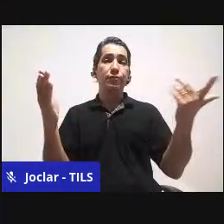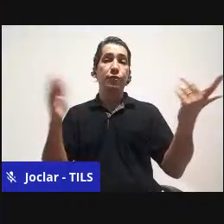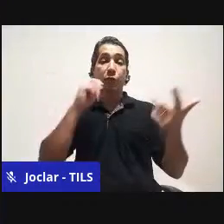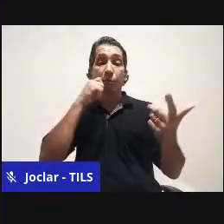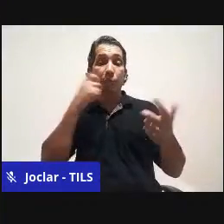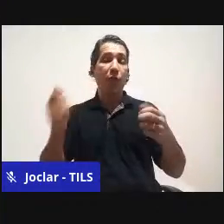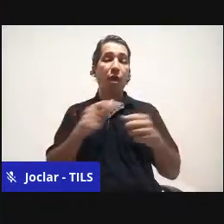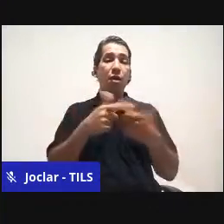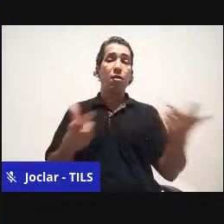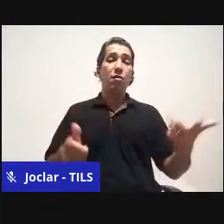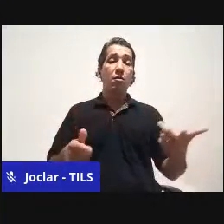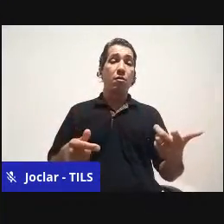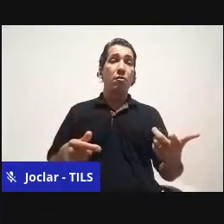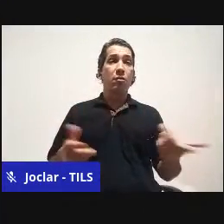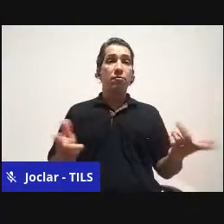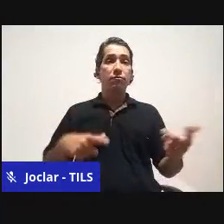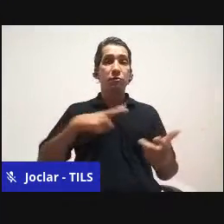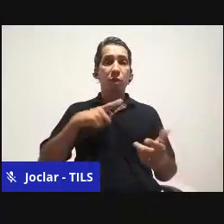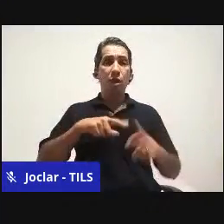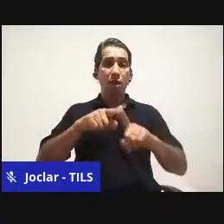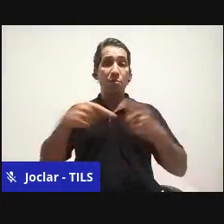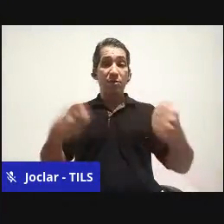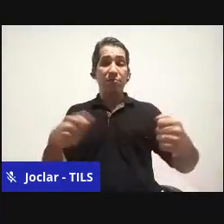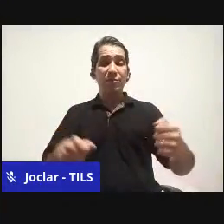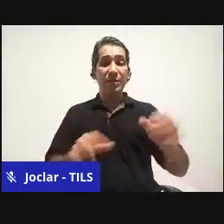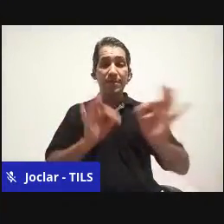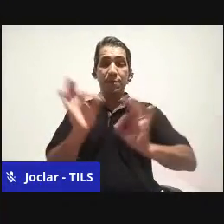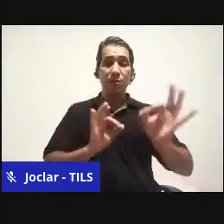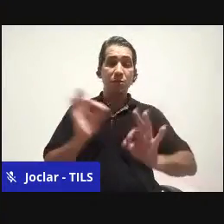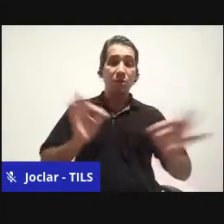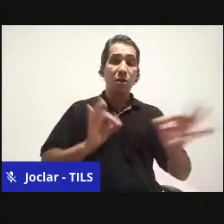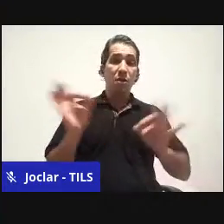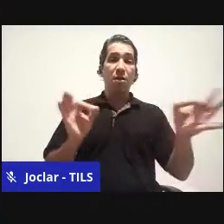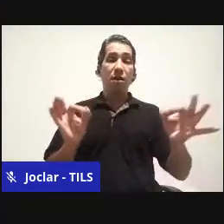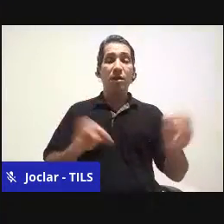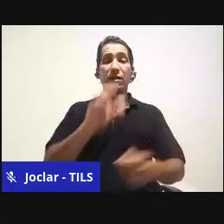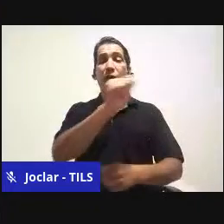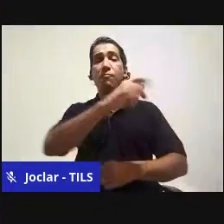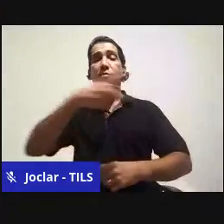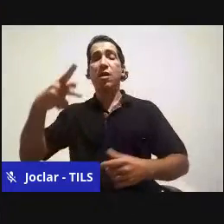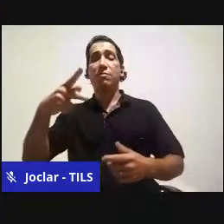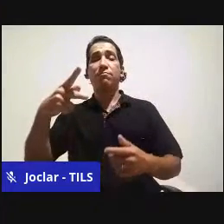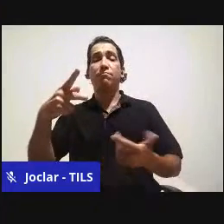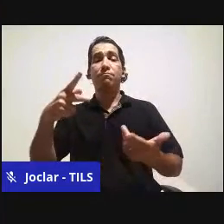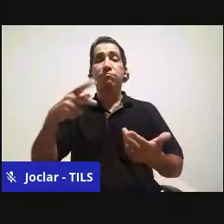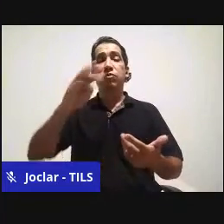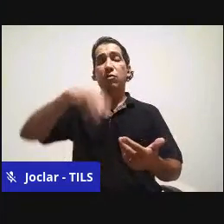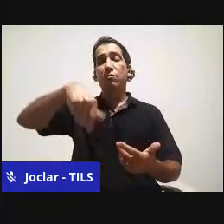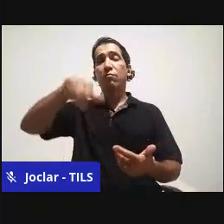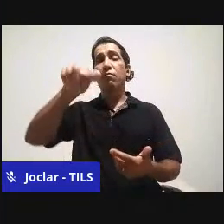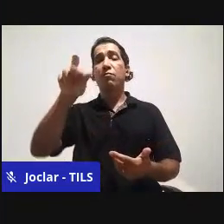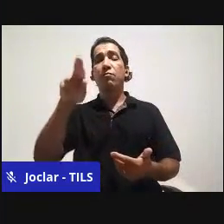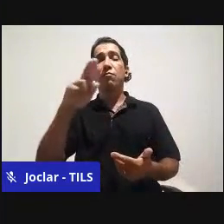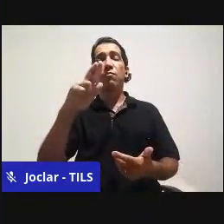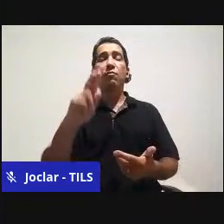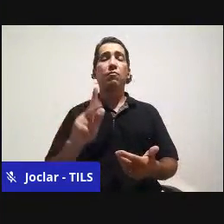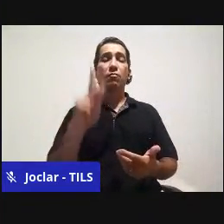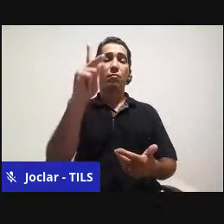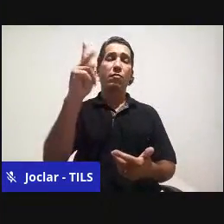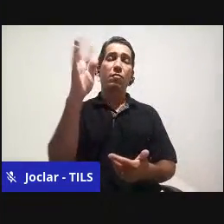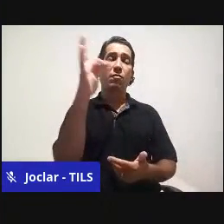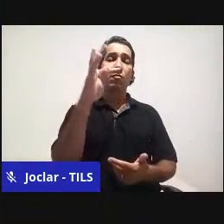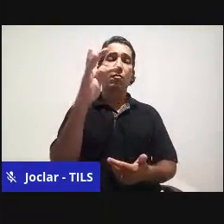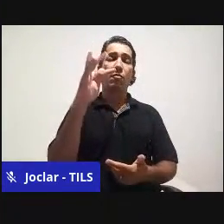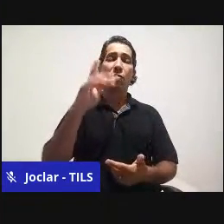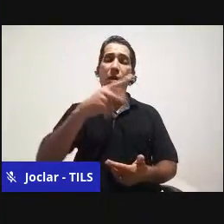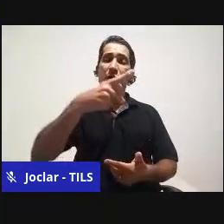em plataforma digital. Eu tenho que botar o meu negócio no marketplace, porque essa é uma tendência inexorável, porque